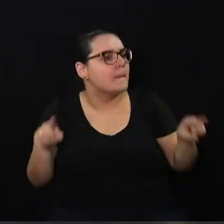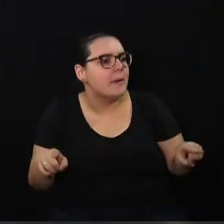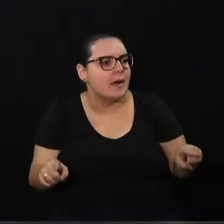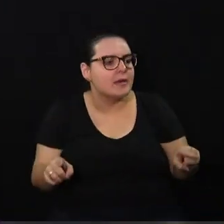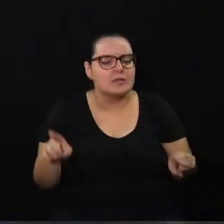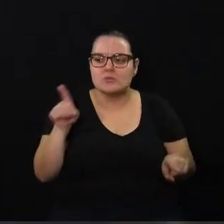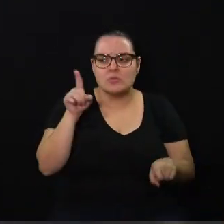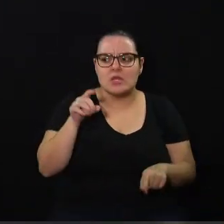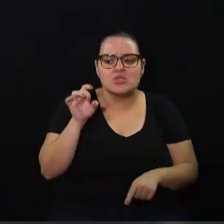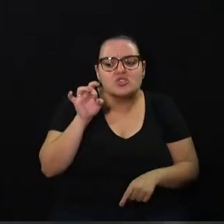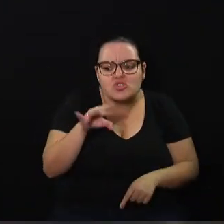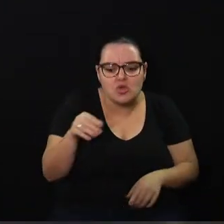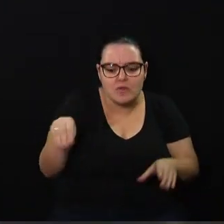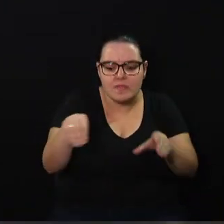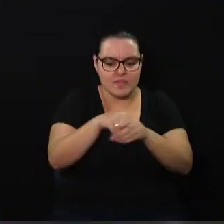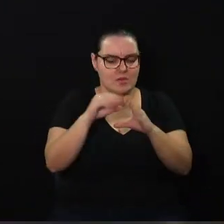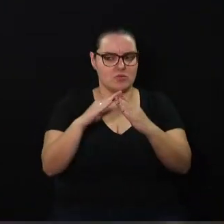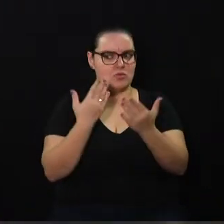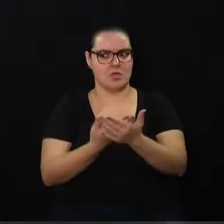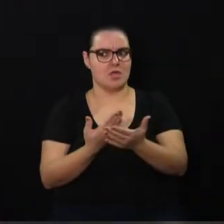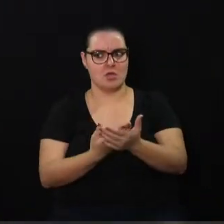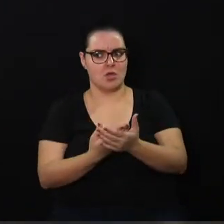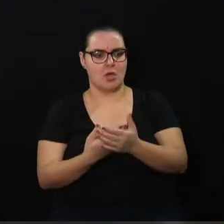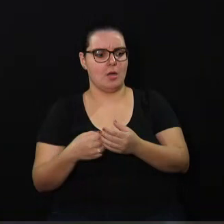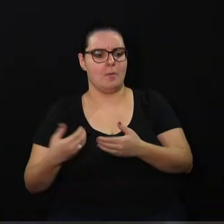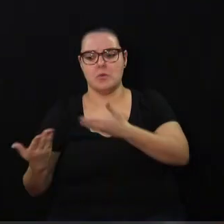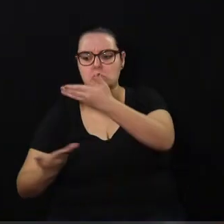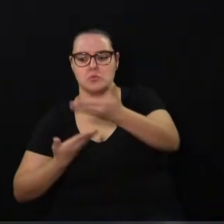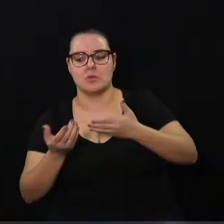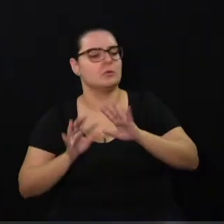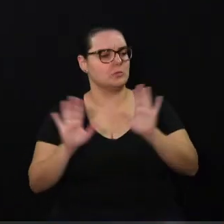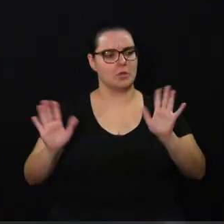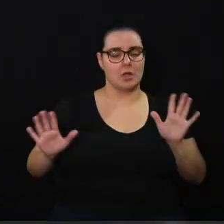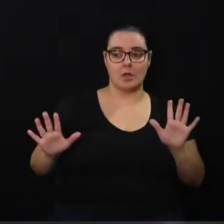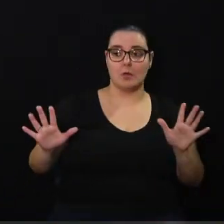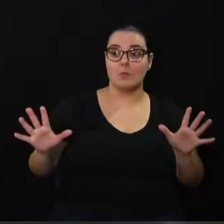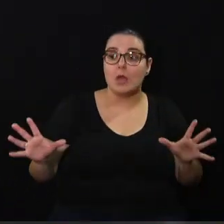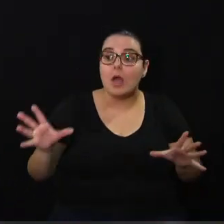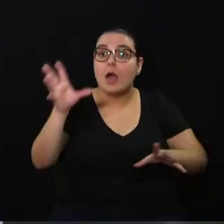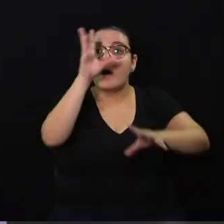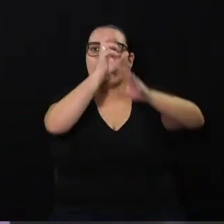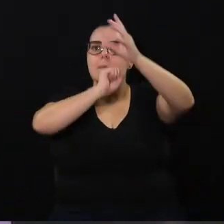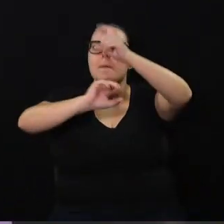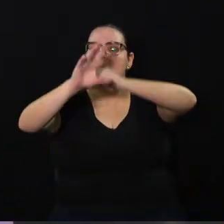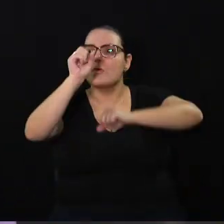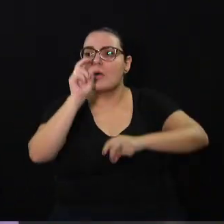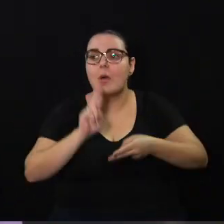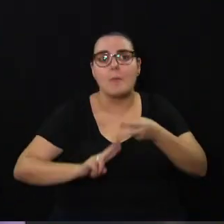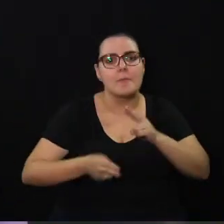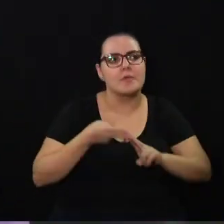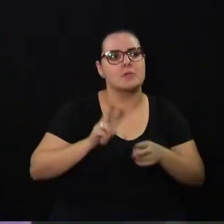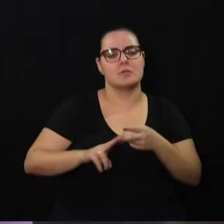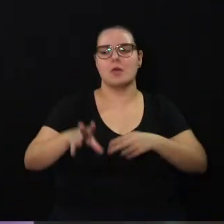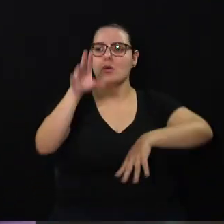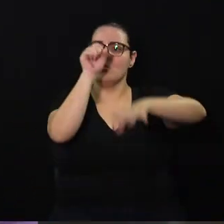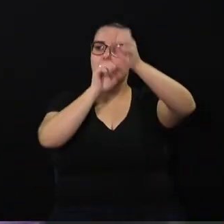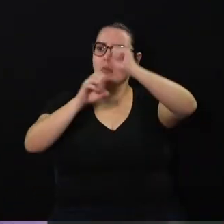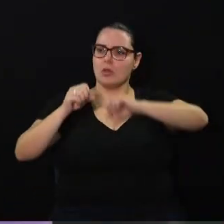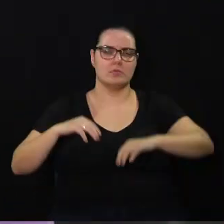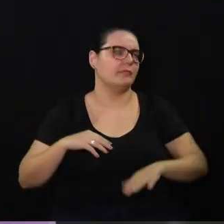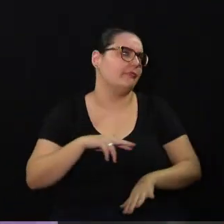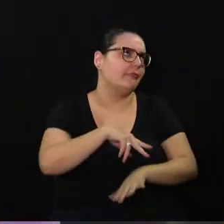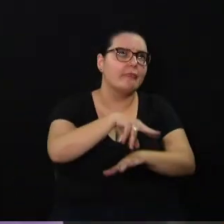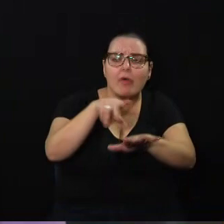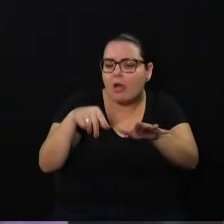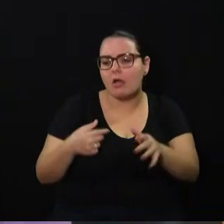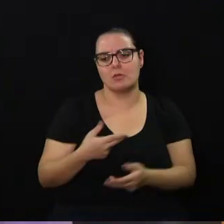só para socializar ela vale para ter ganhos acadêmicos aprender habilidades acadêmicas entre tantas outras cores